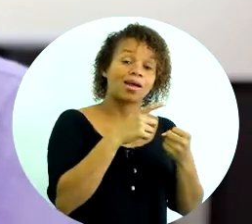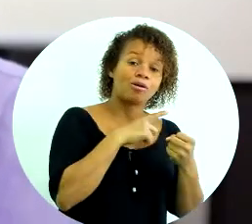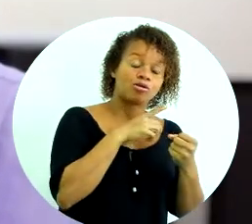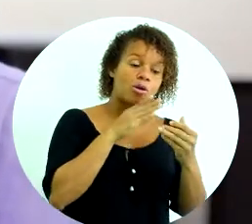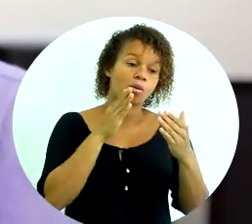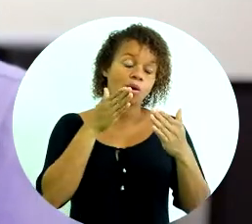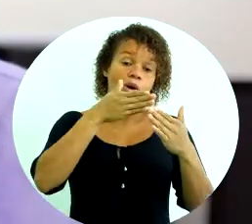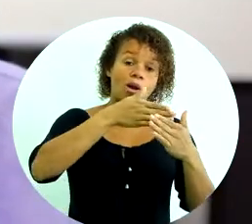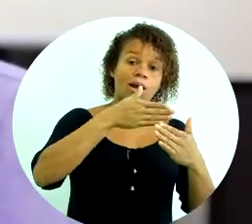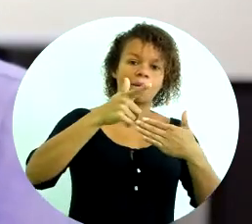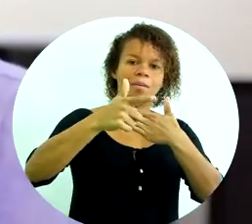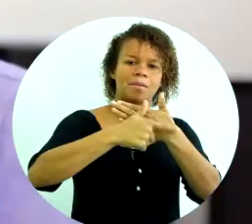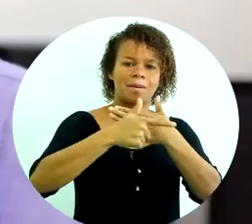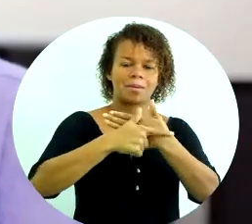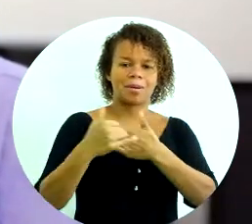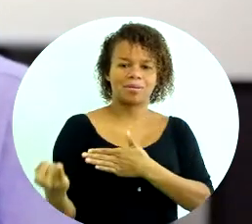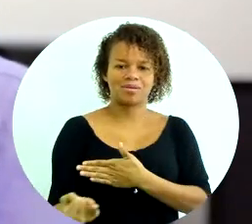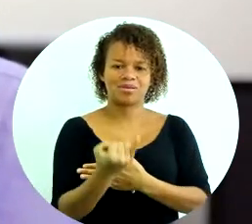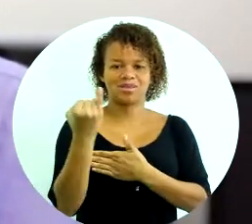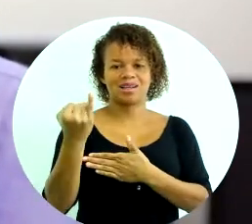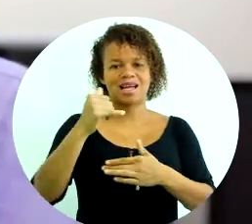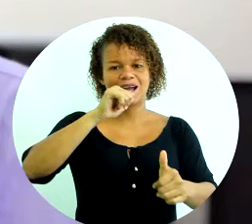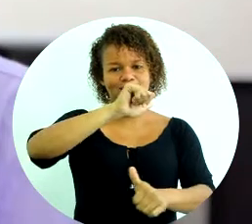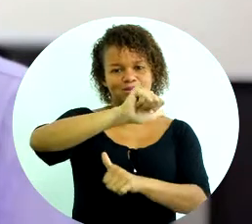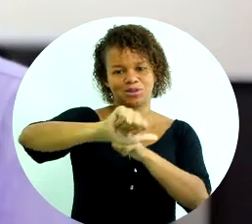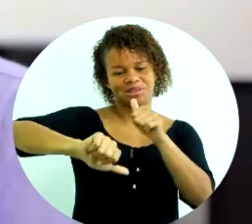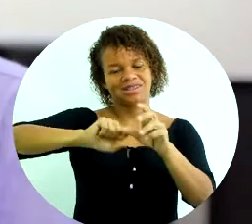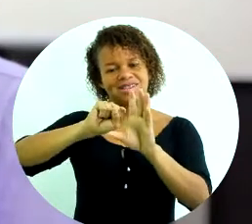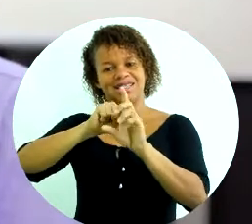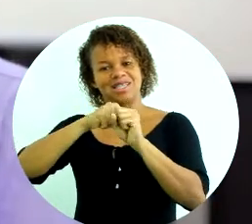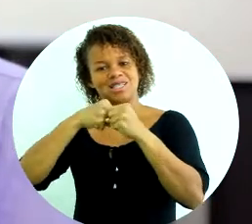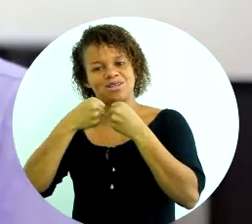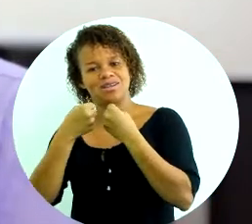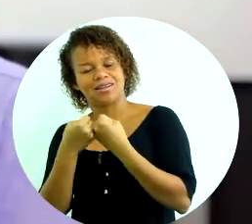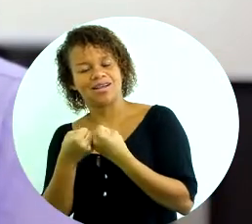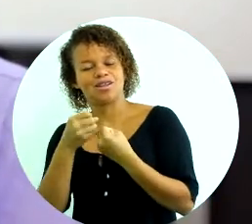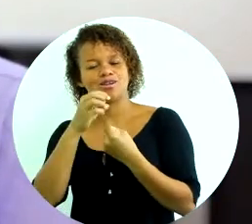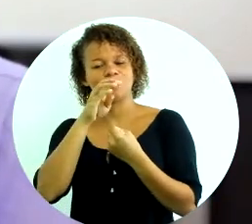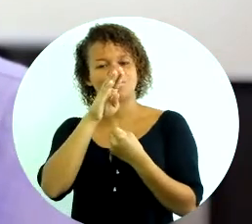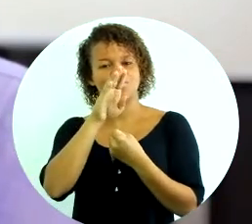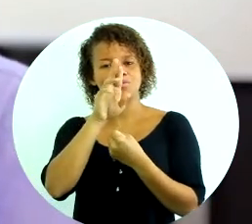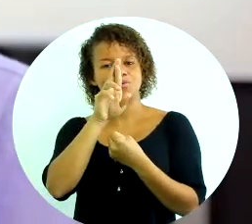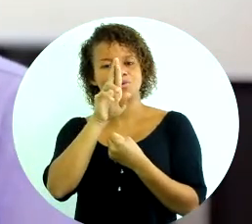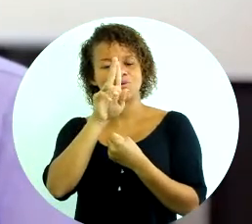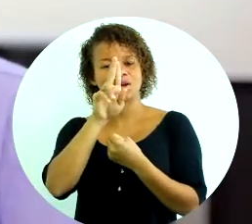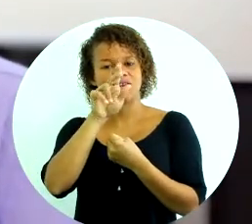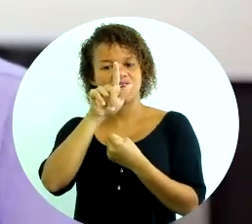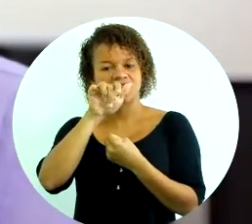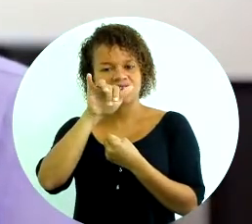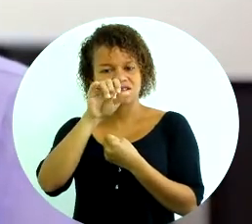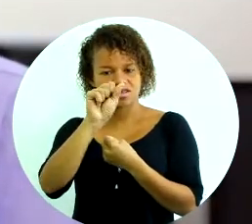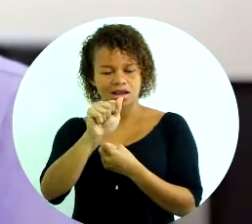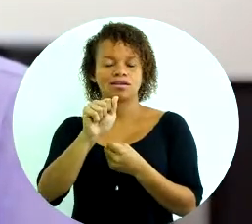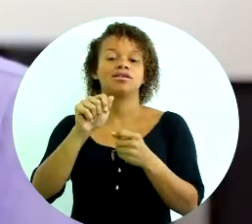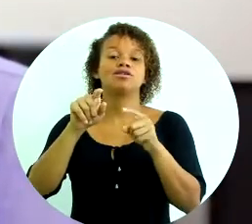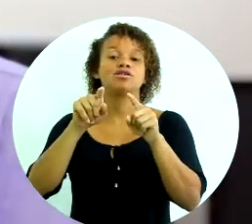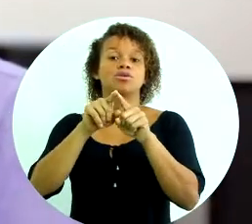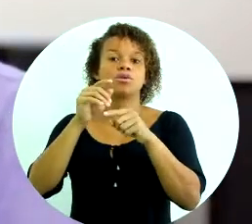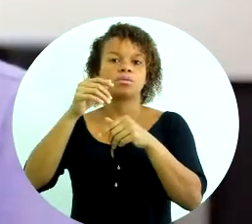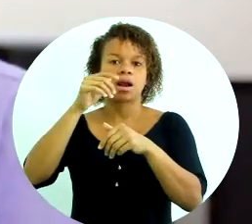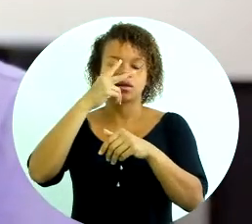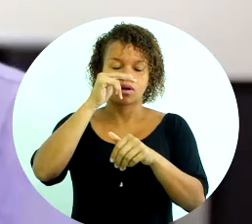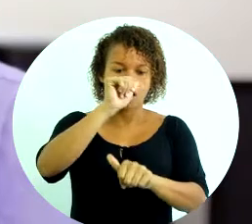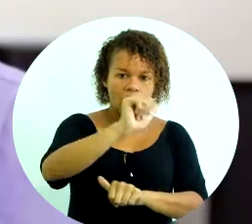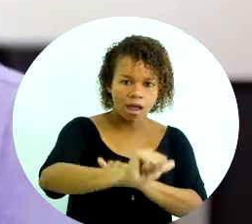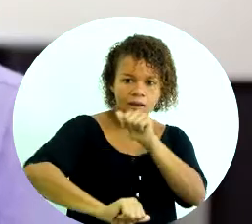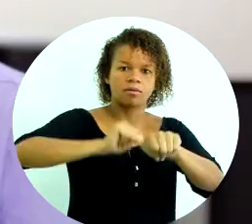contemporânea, colocando como papel fundamental a transformação da sociedade burguesa pelo proletariado,